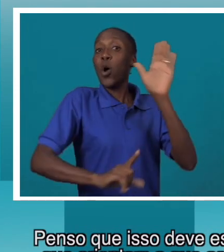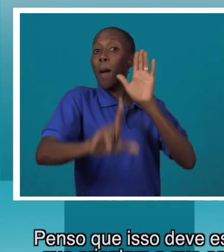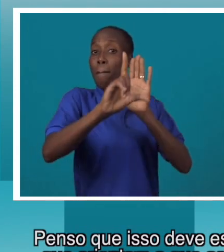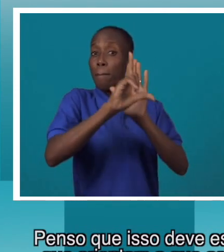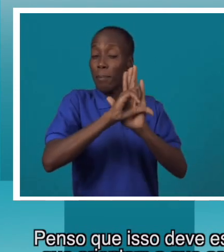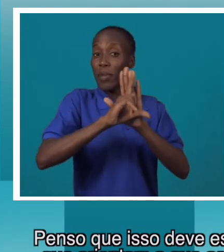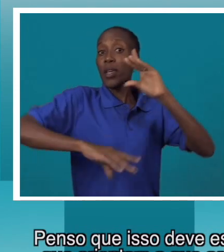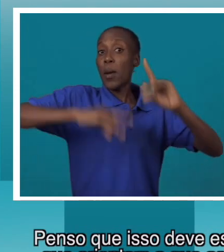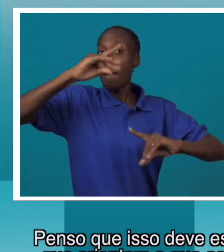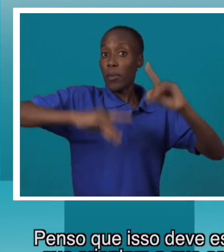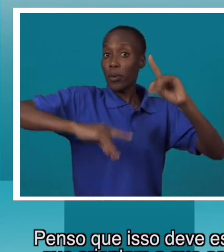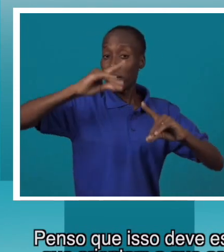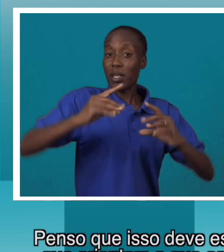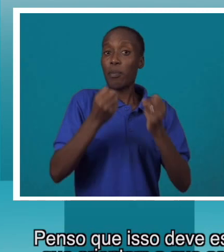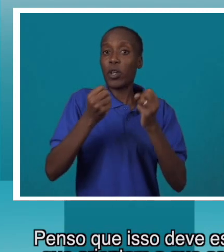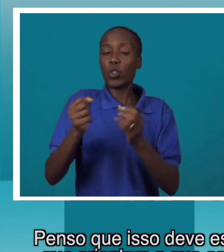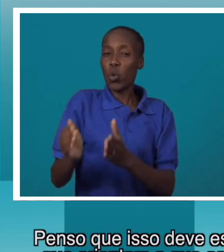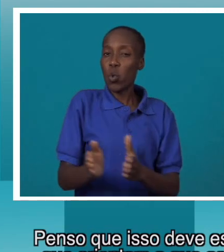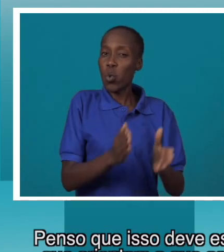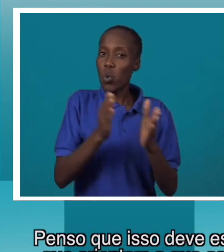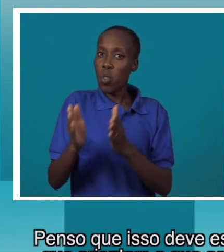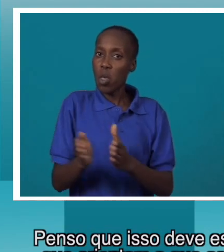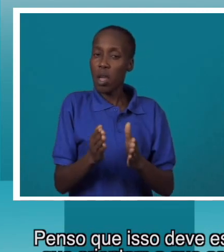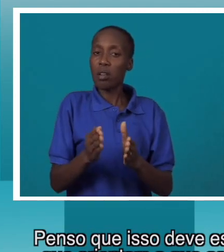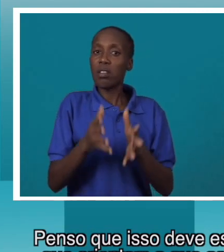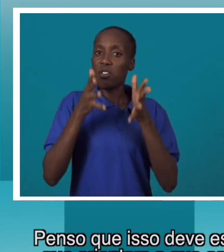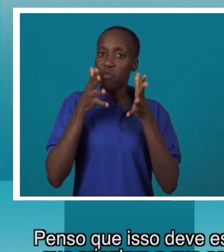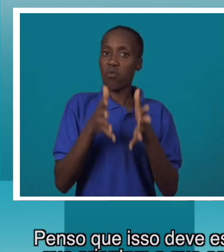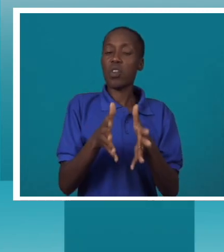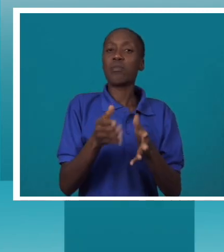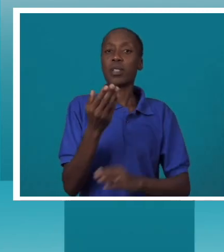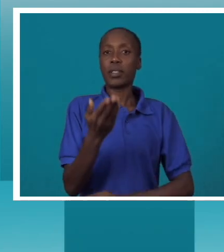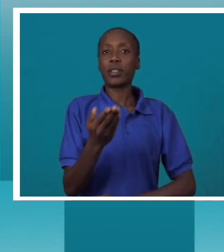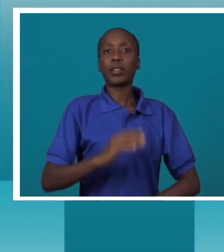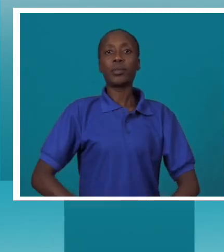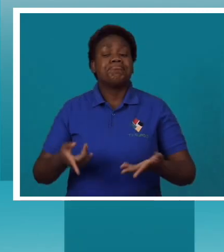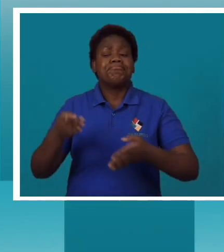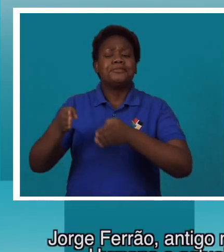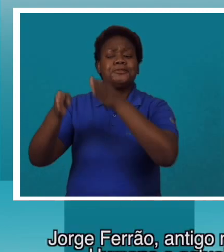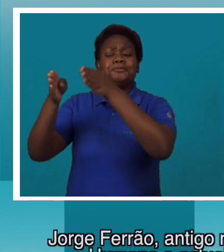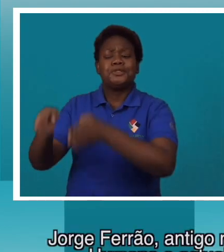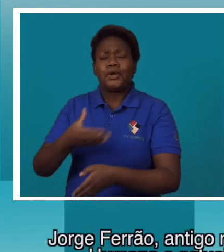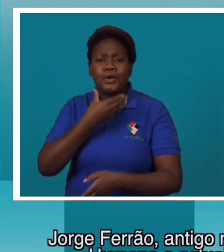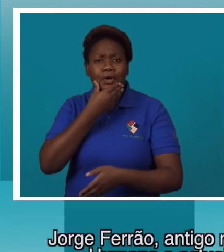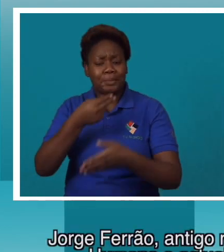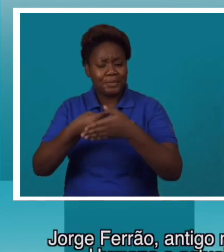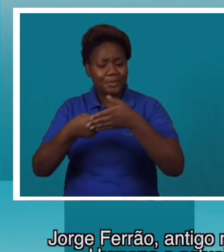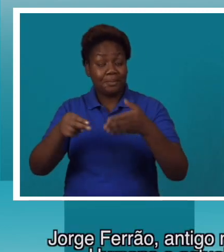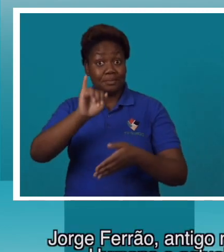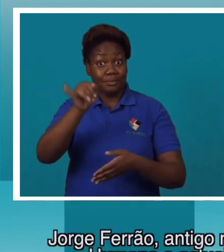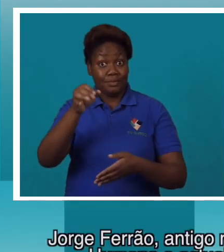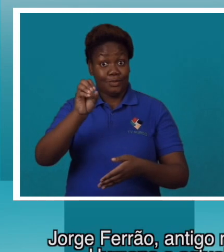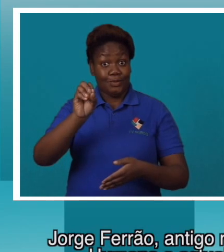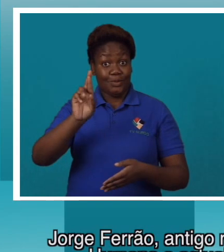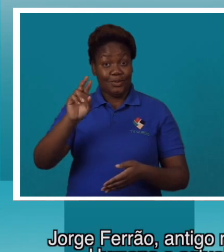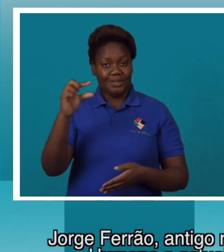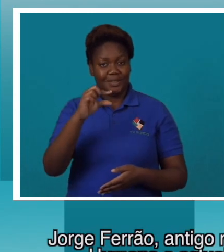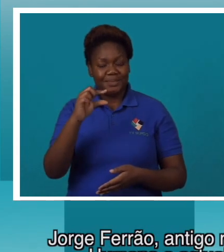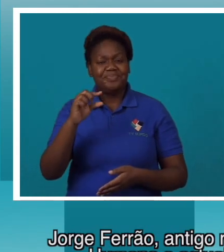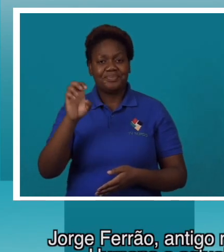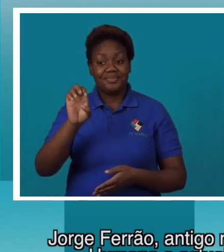orientem a que as coisas sejam feitas de forma organizada. Jorge Ferrão, antigo ministro da